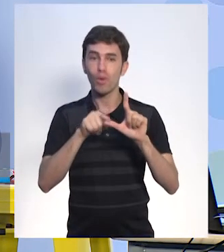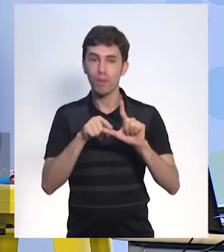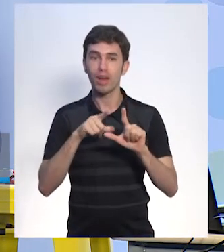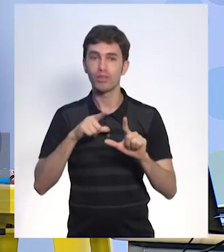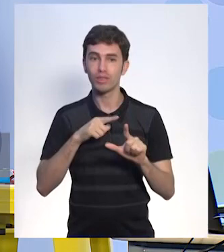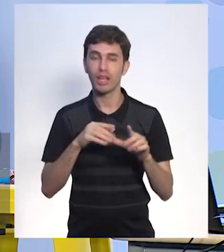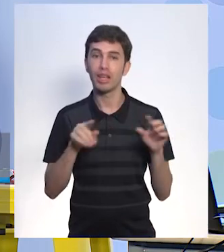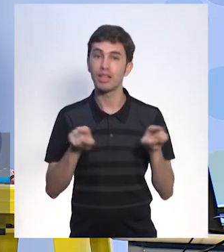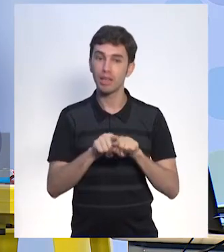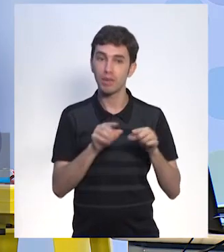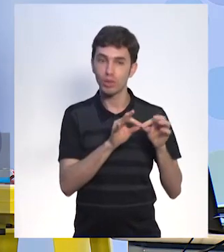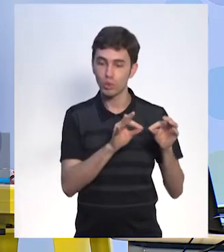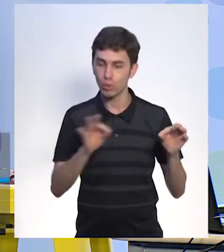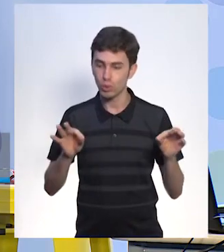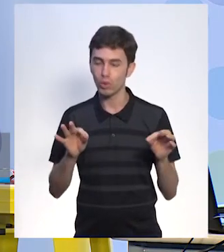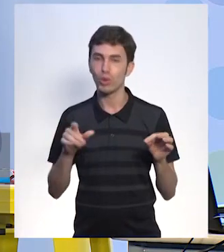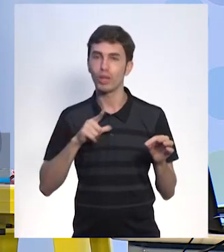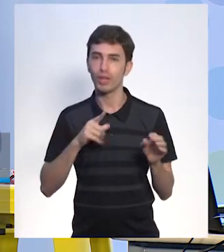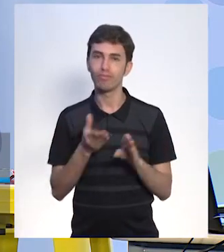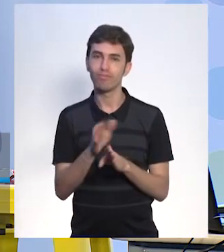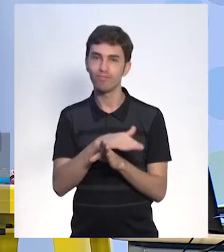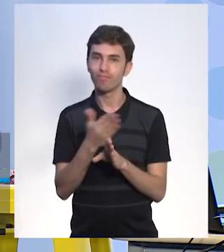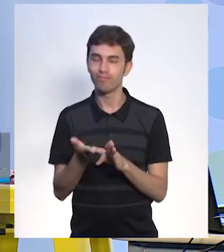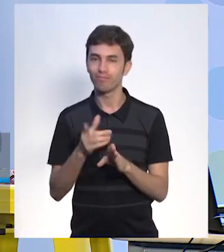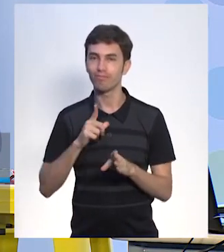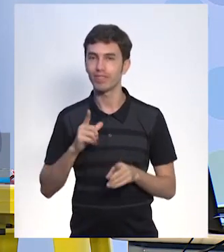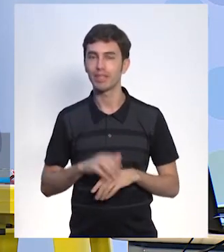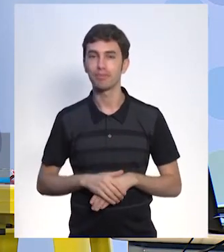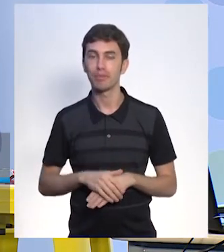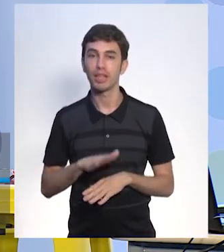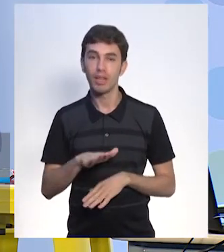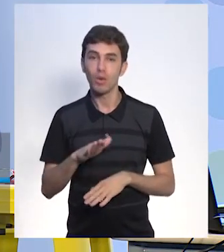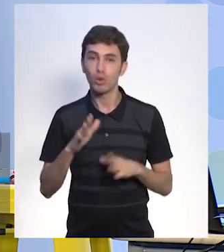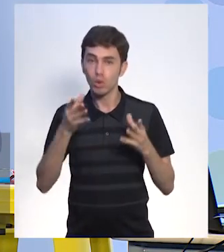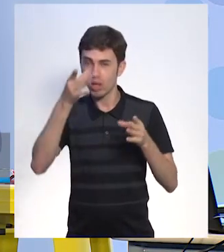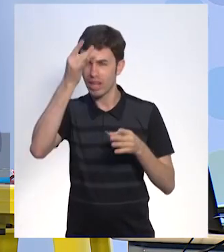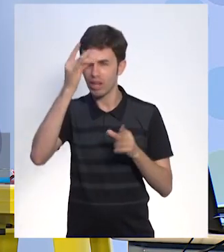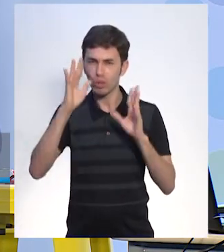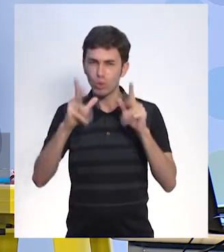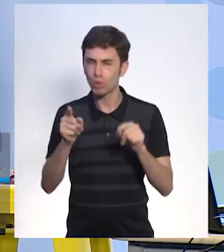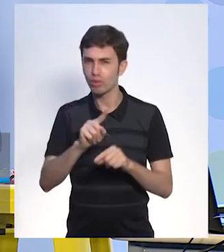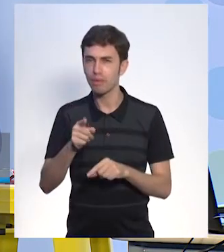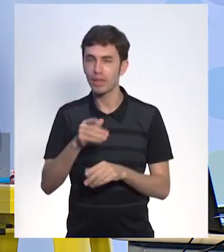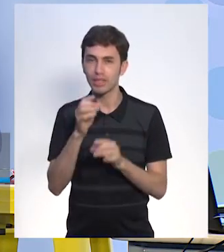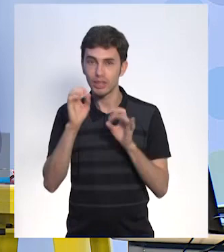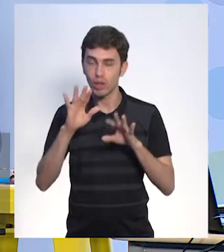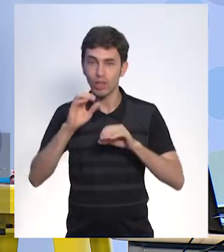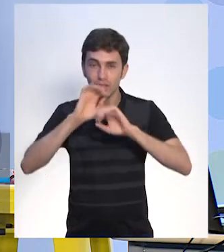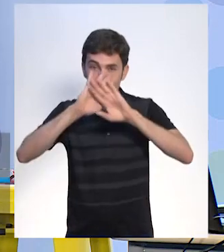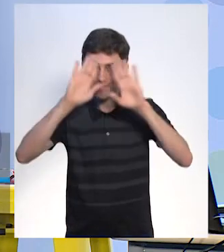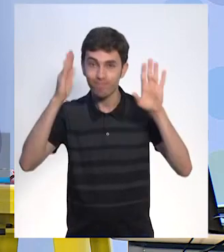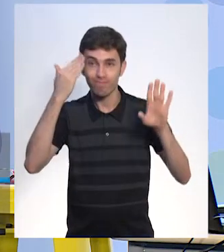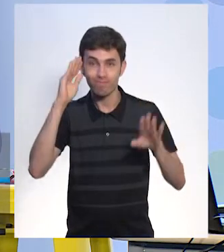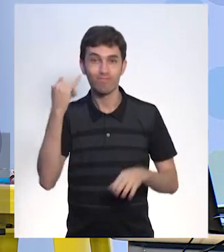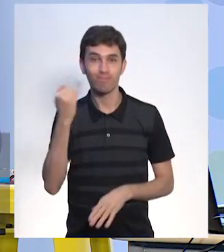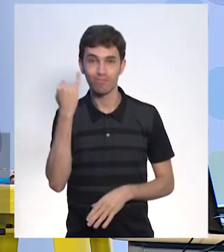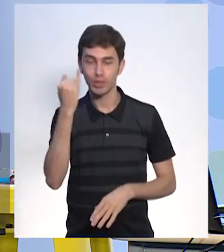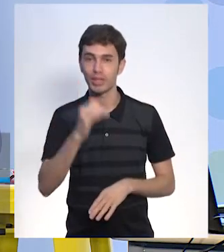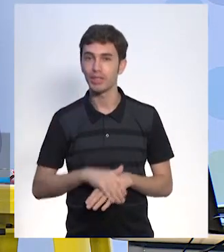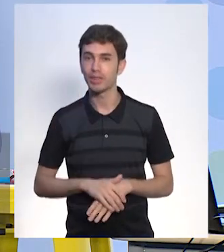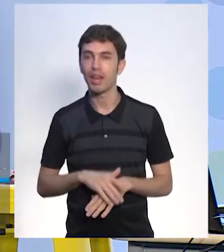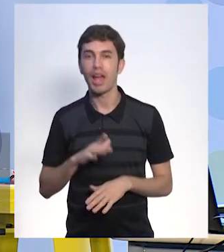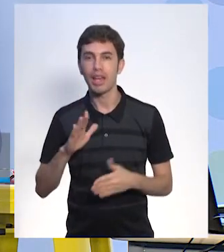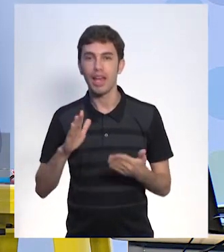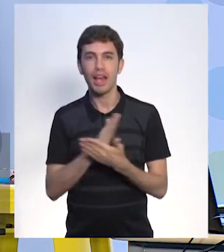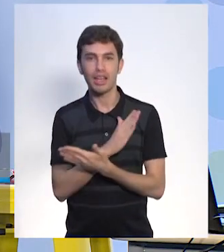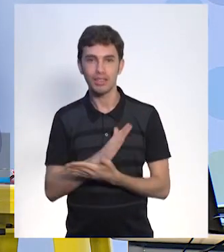você entenda, o legal é que você compreenda. E não necessariamente que você decore. Existem coisas de matemática que tem que ter